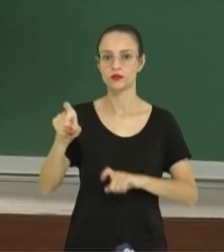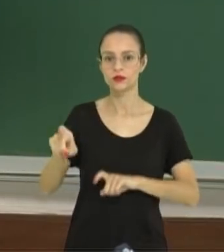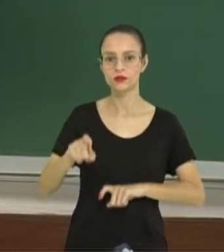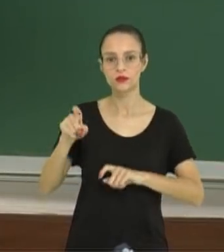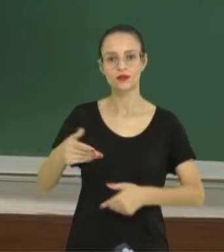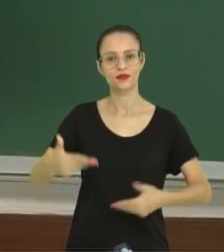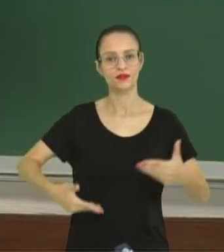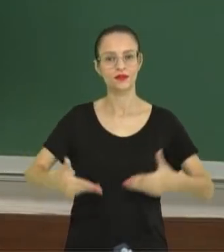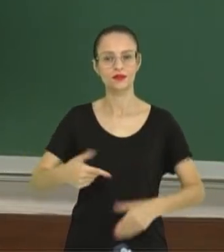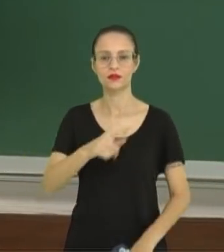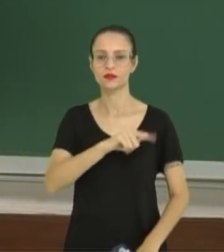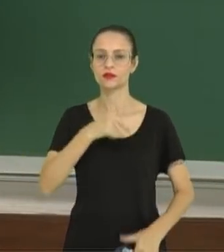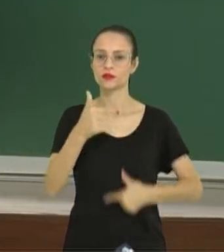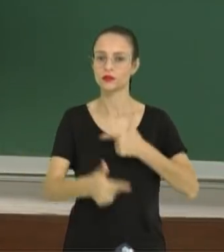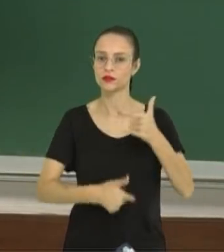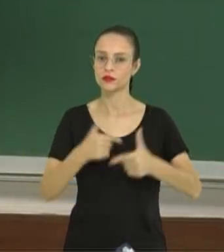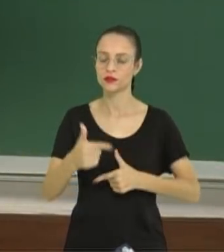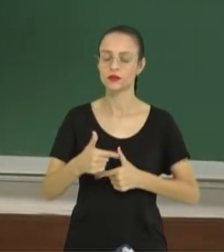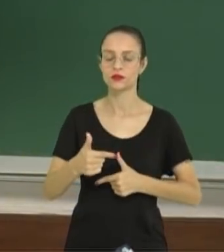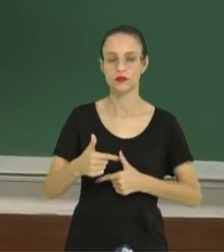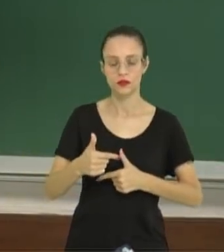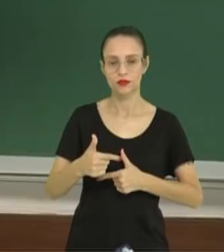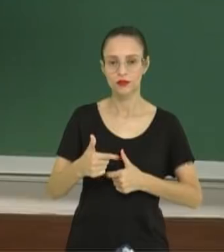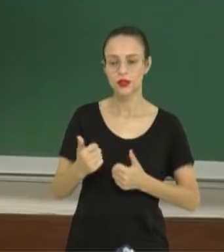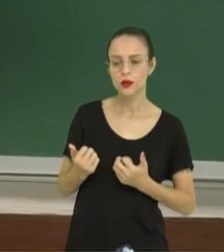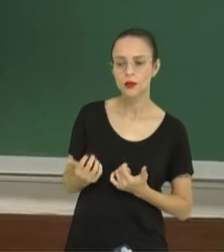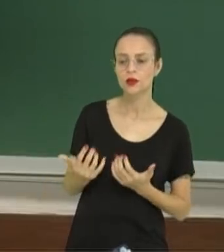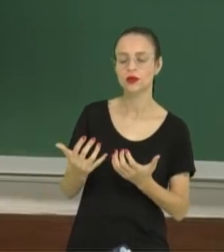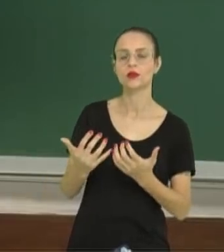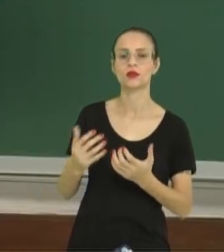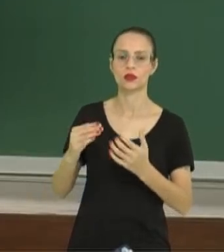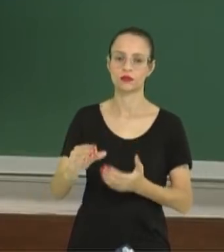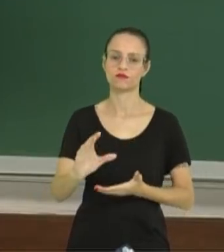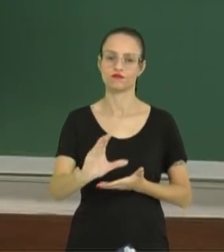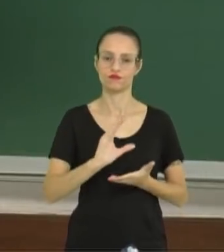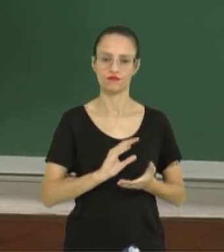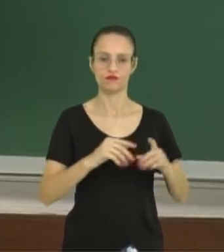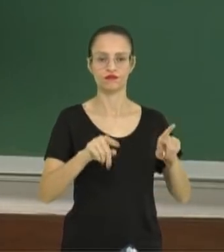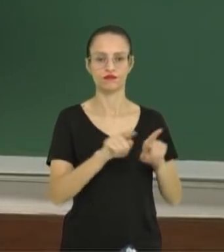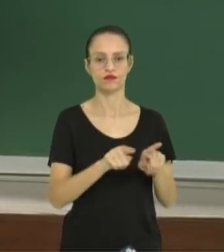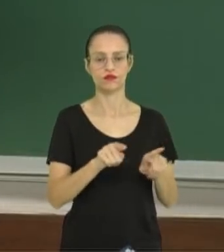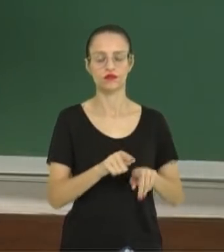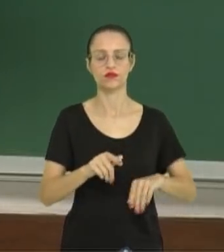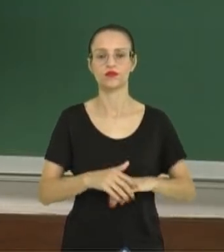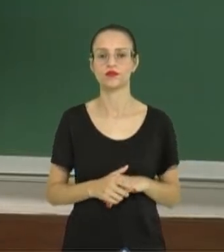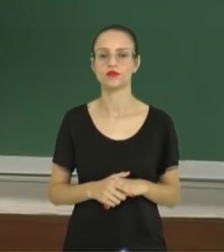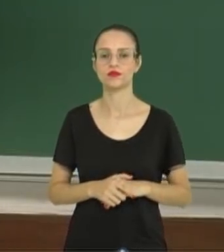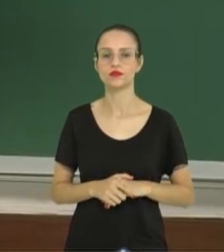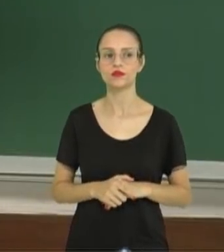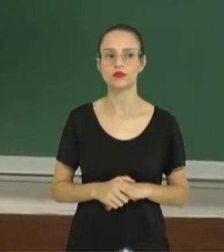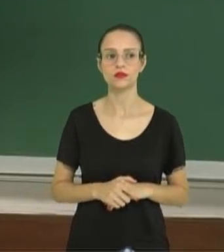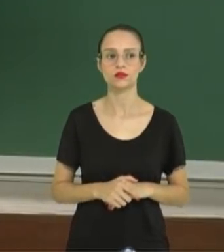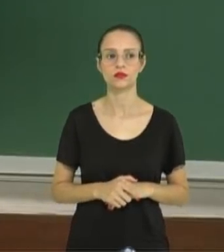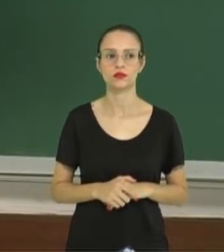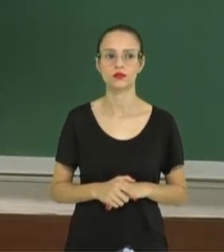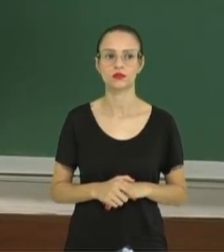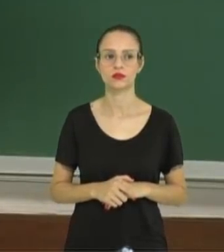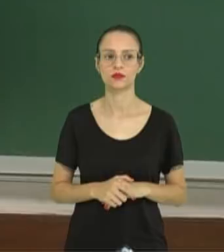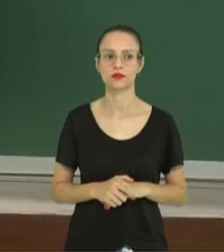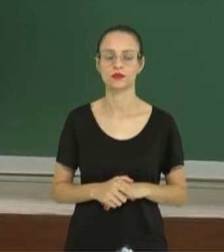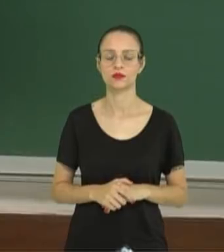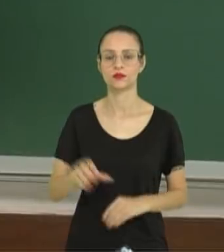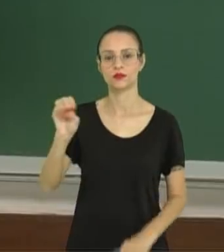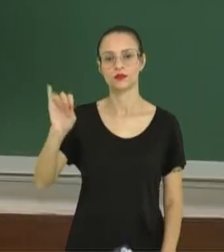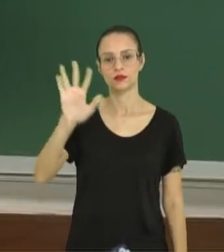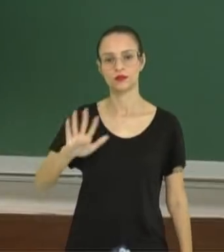servos, trabalhavam e ficavam com parte dessa produção que era distribuída pelo senhor feudal. Aqui é a imagem